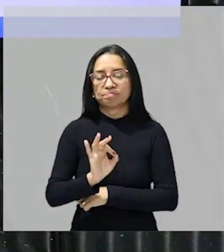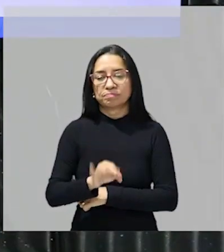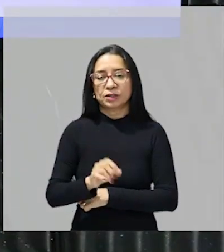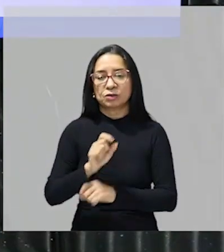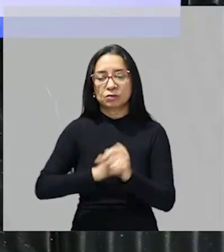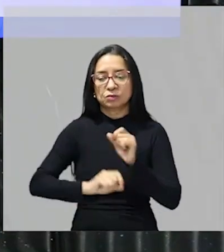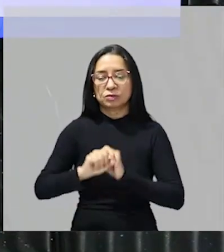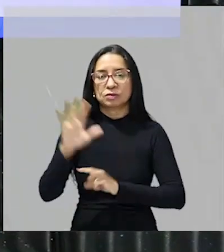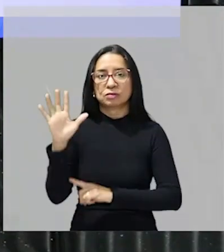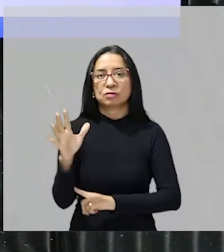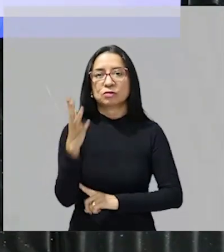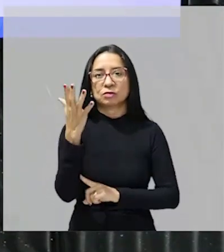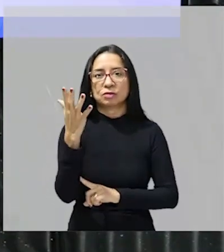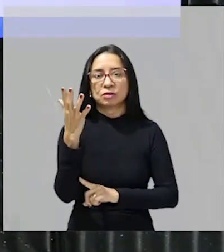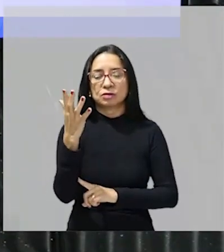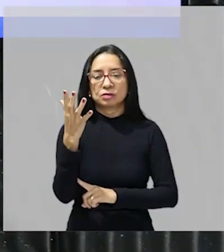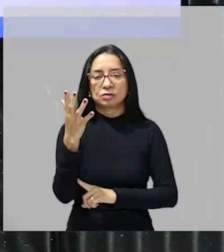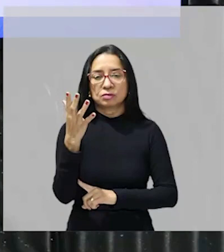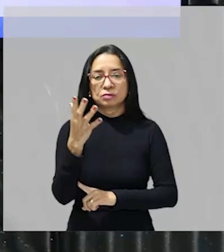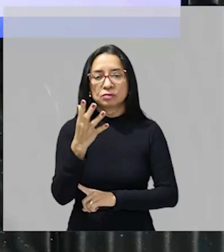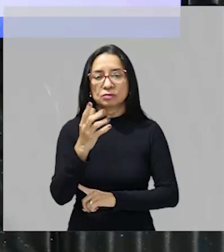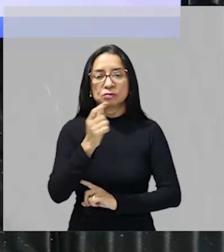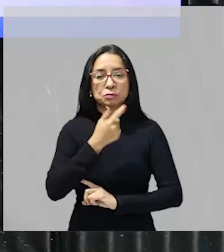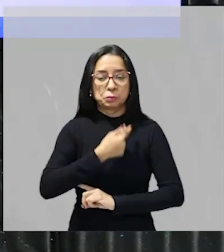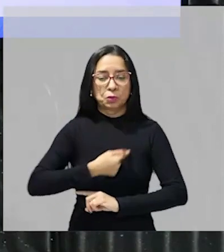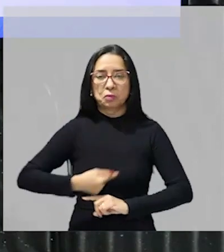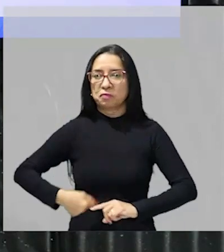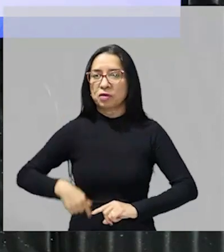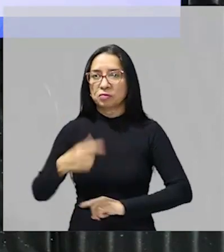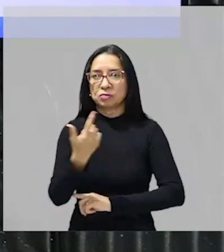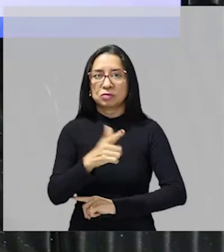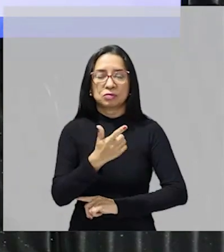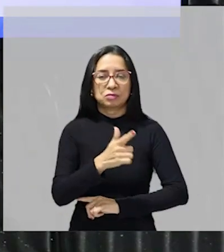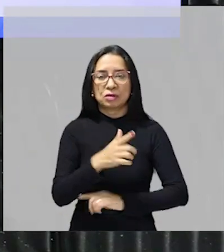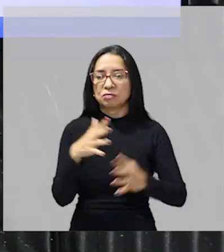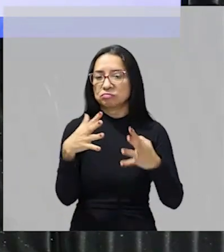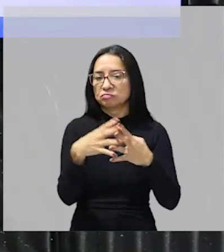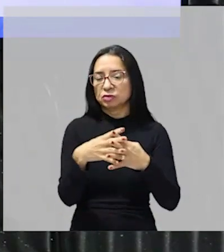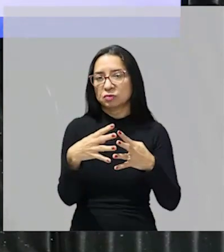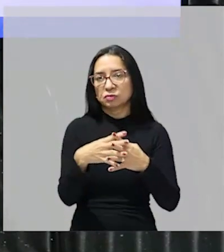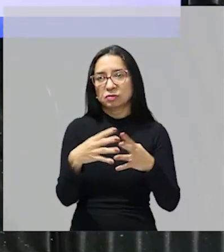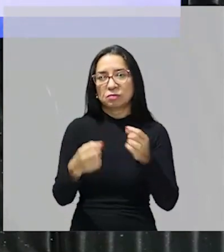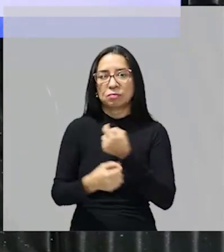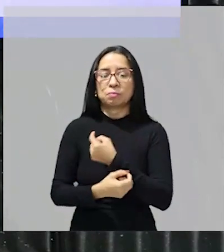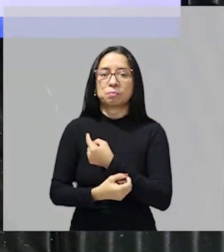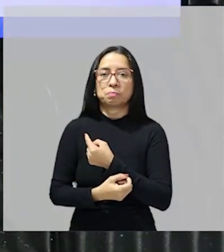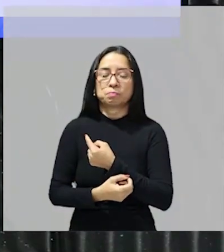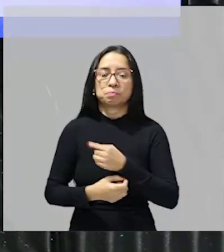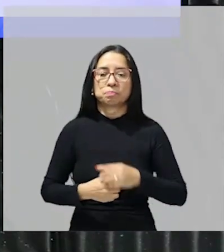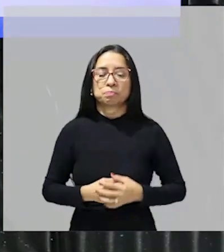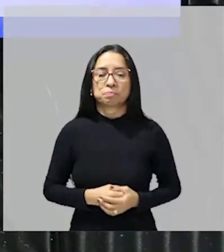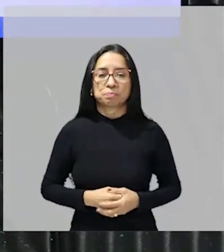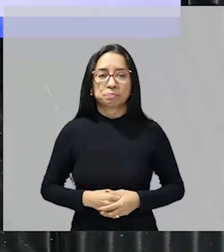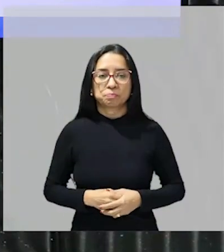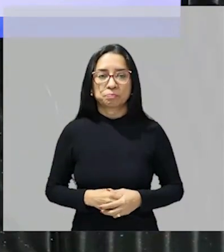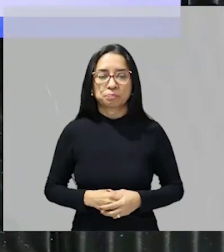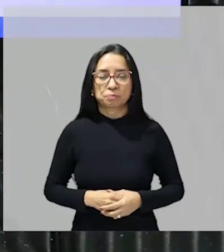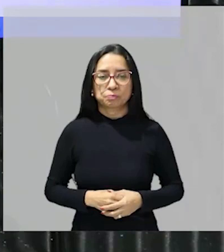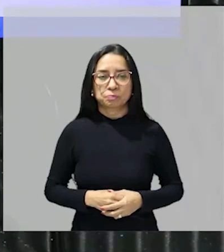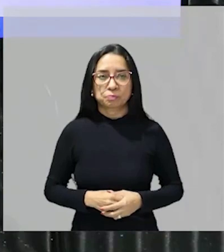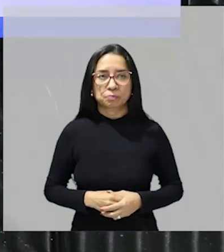Certo do que estava acontecendo, dos desmandos que estava acontecendo por parte do governo nesse texto.